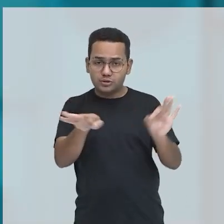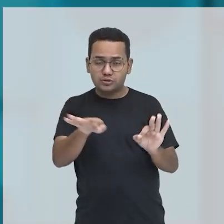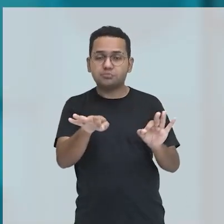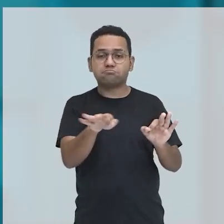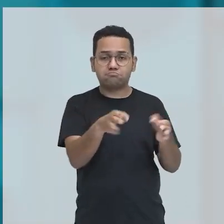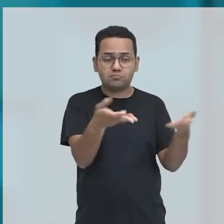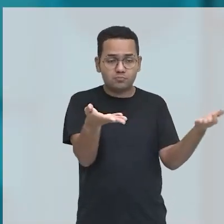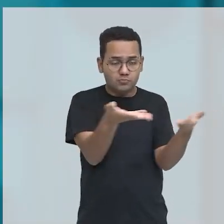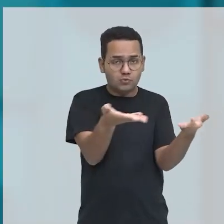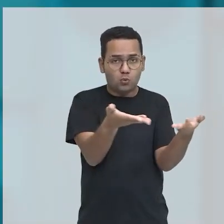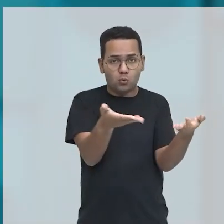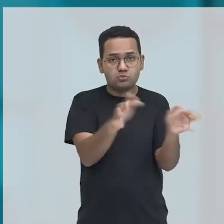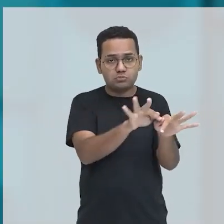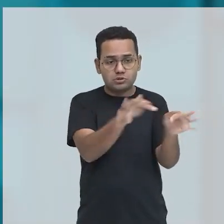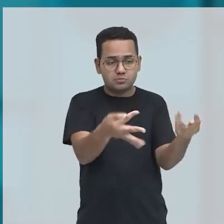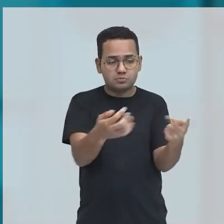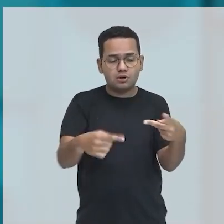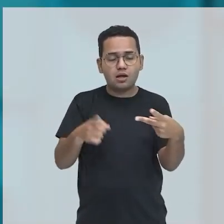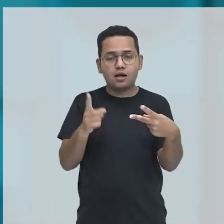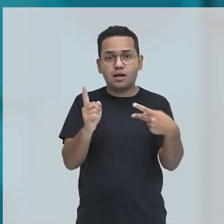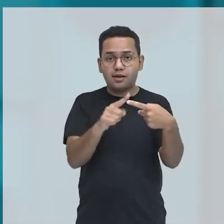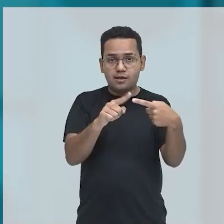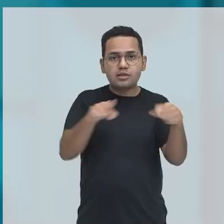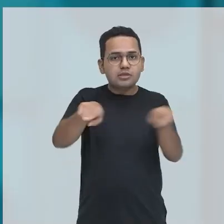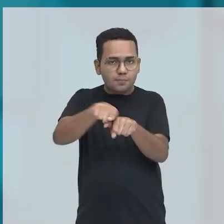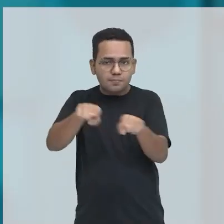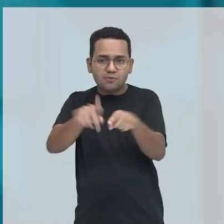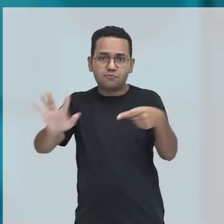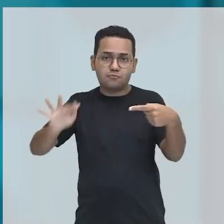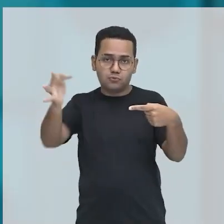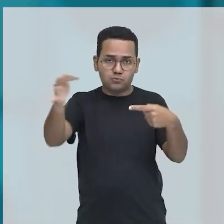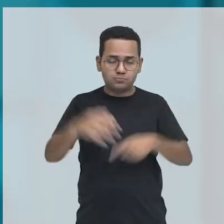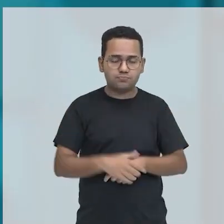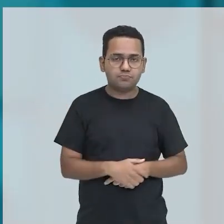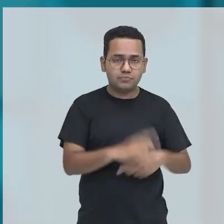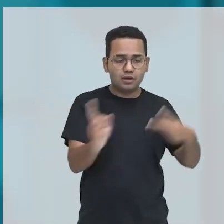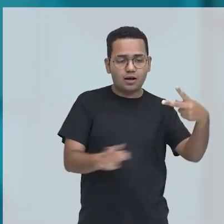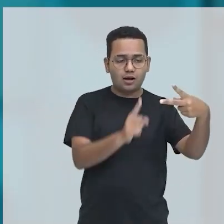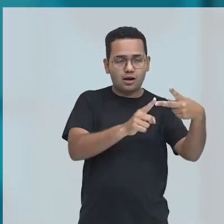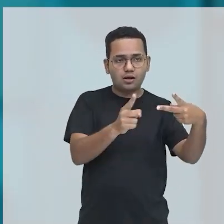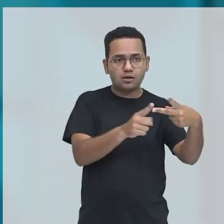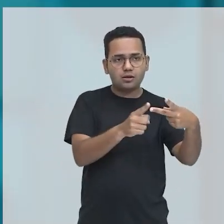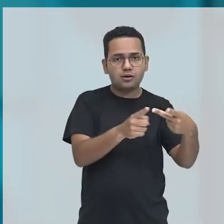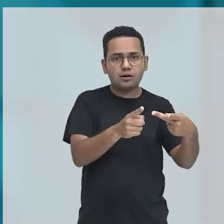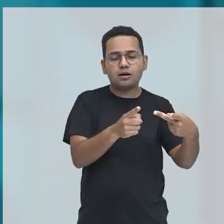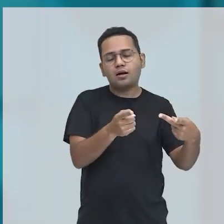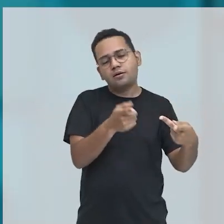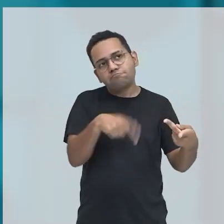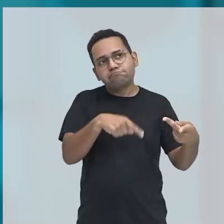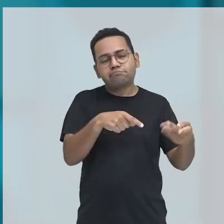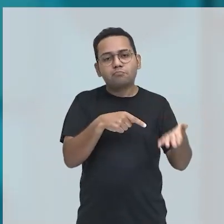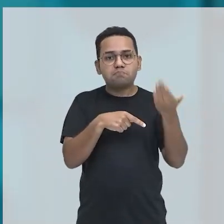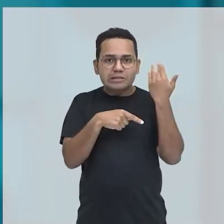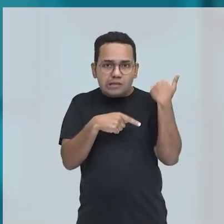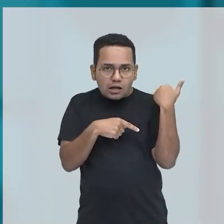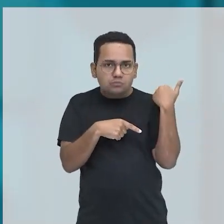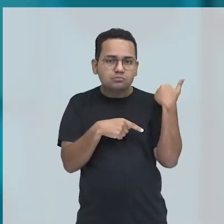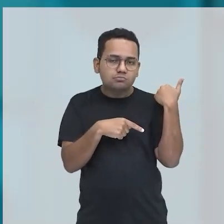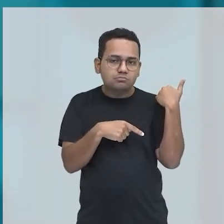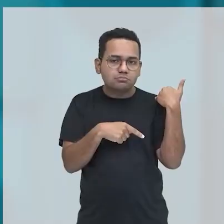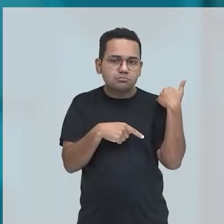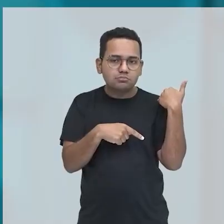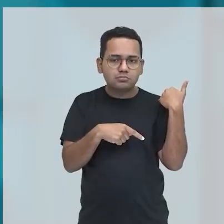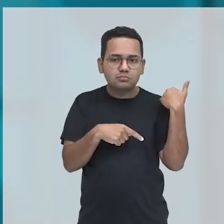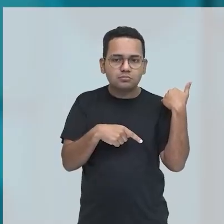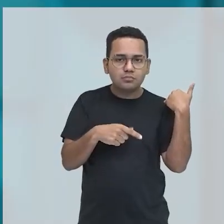no presente e a segunda no futuro. A oração do tipo 2 vai estar no passado, né? If mais simple past, que é o passado,